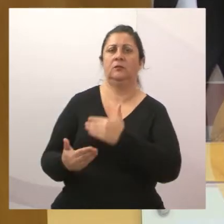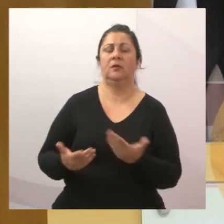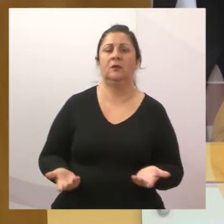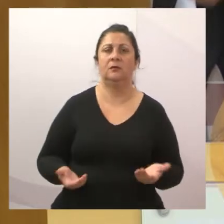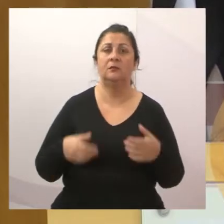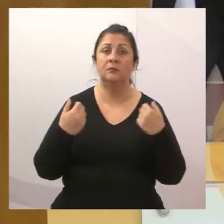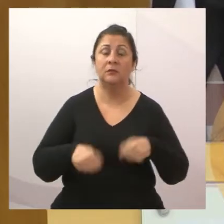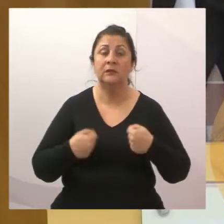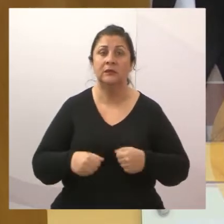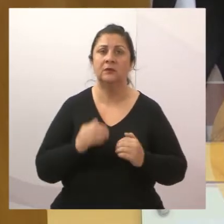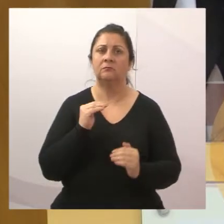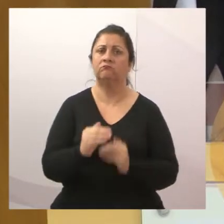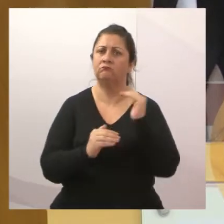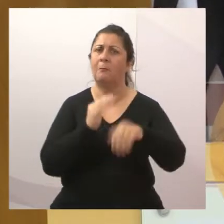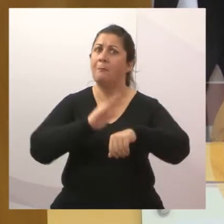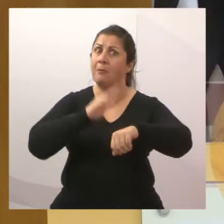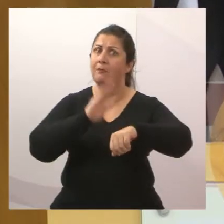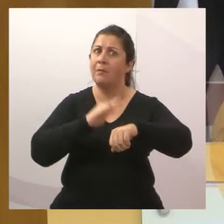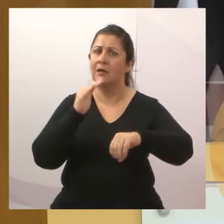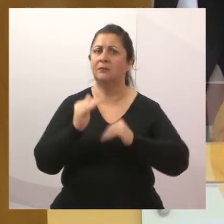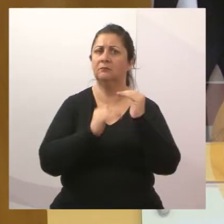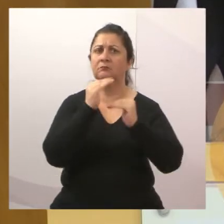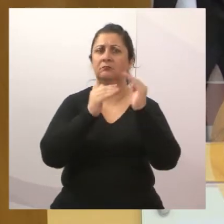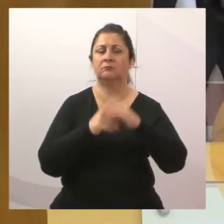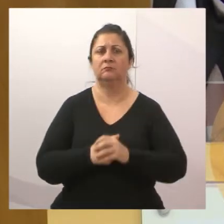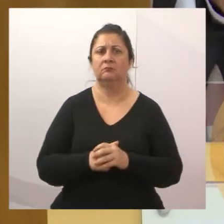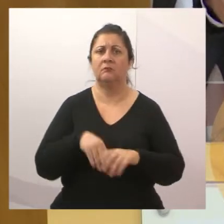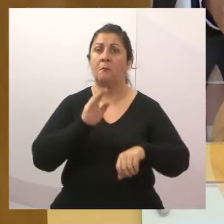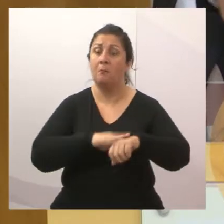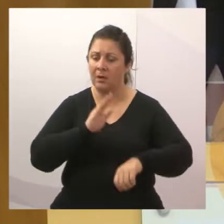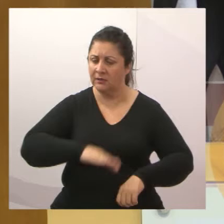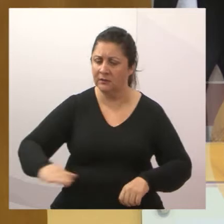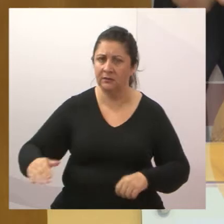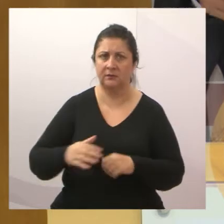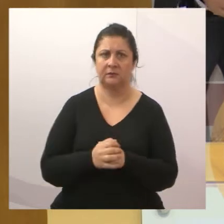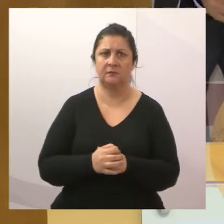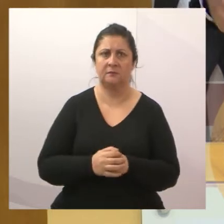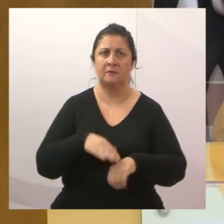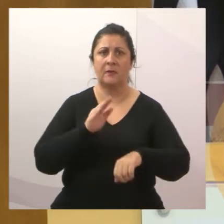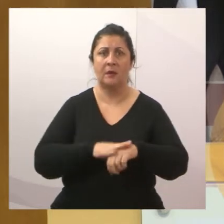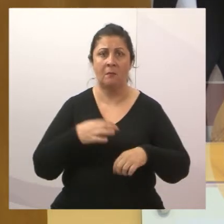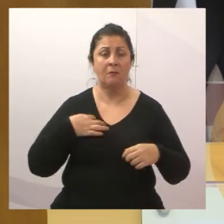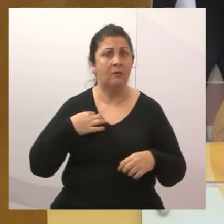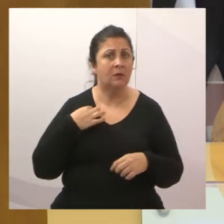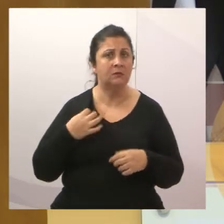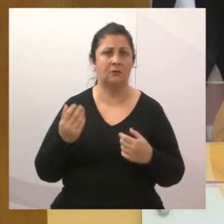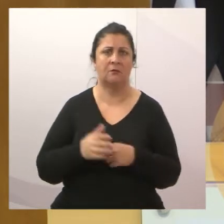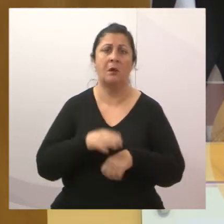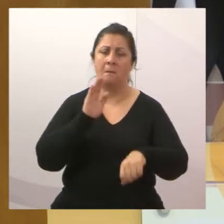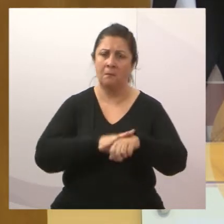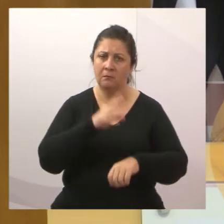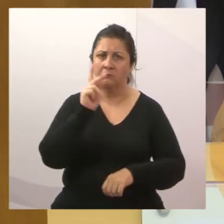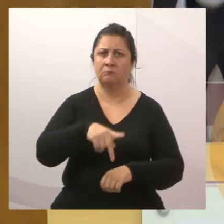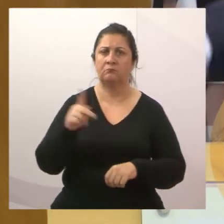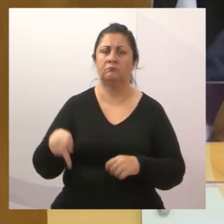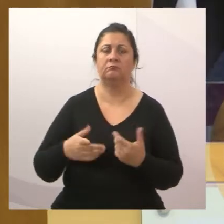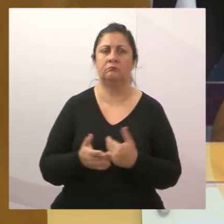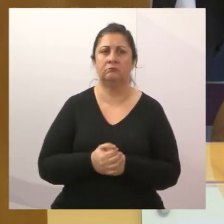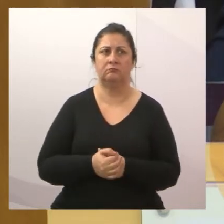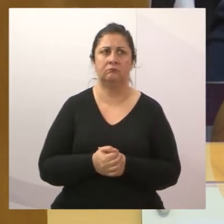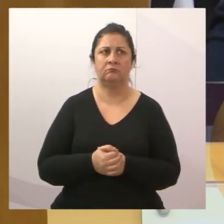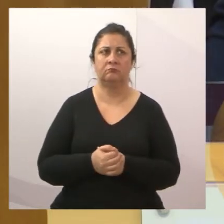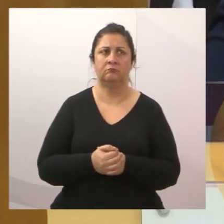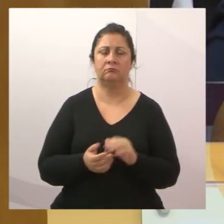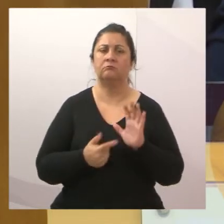Educação precisa cada dia investir mais. É mais criança na rede, é mais uniforme, é mais professores. Está